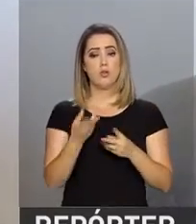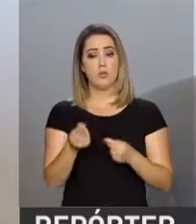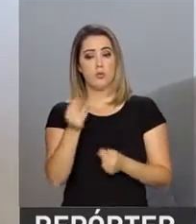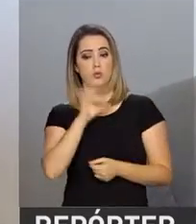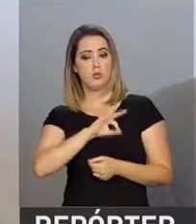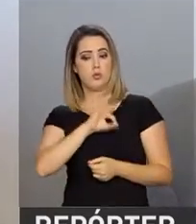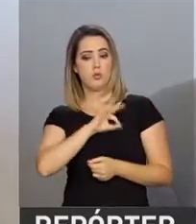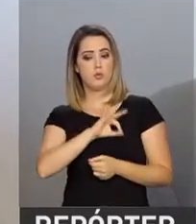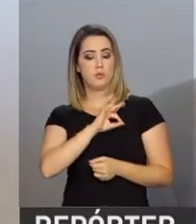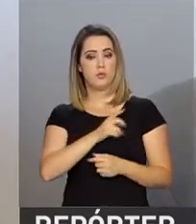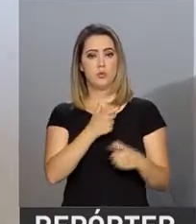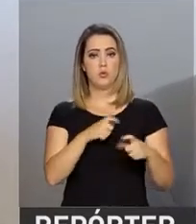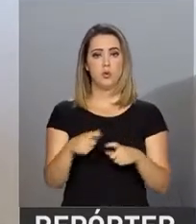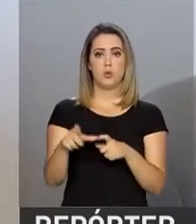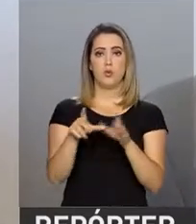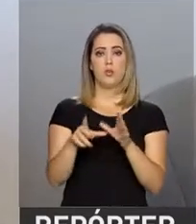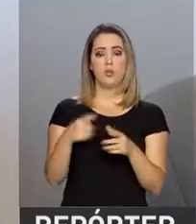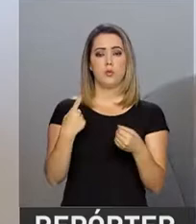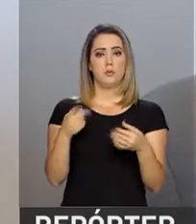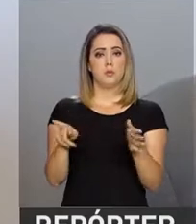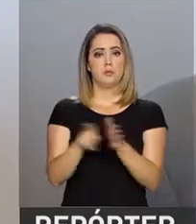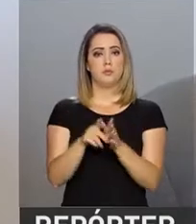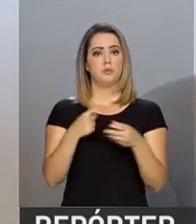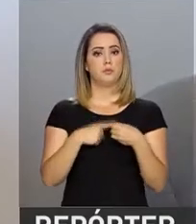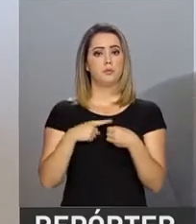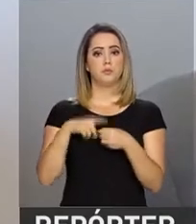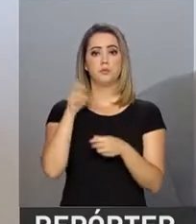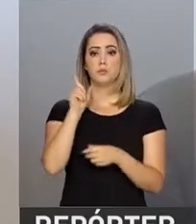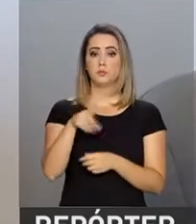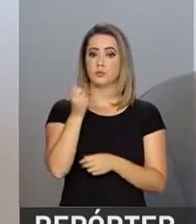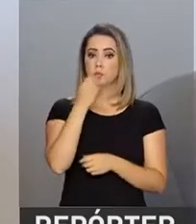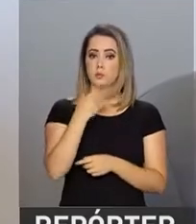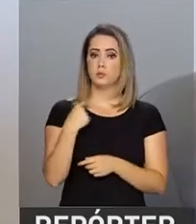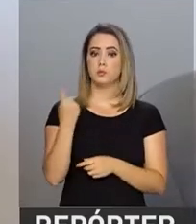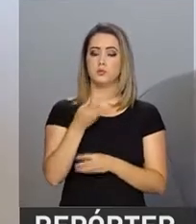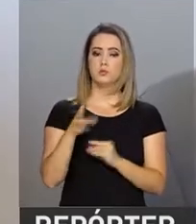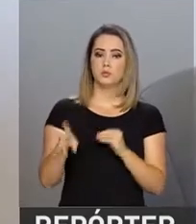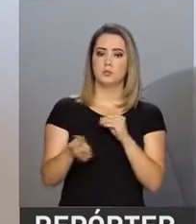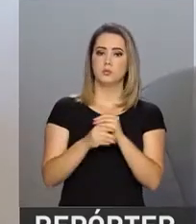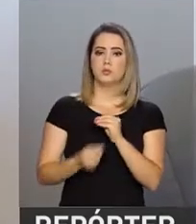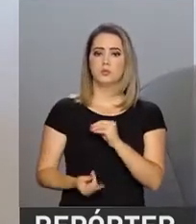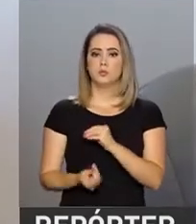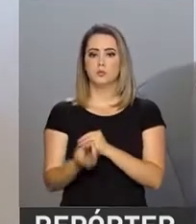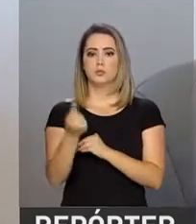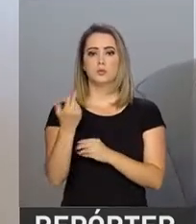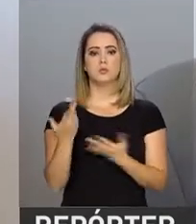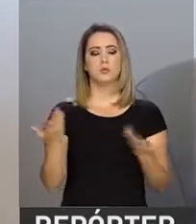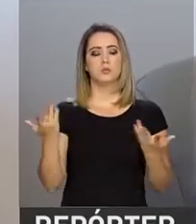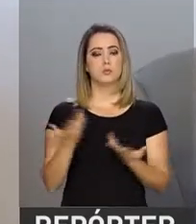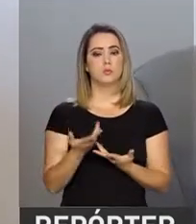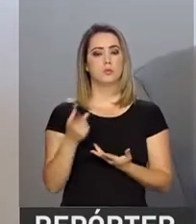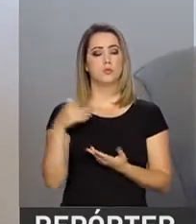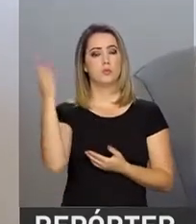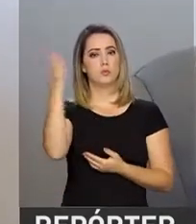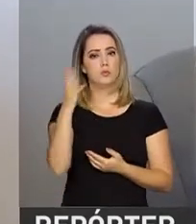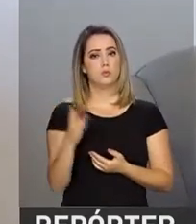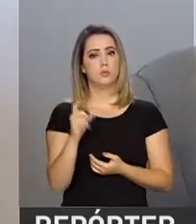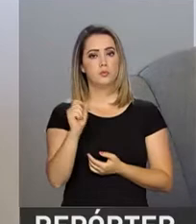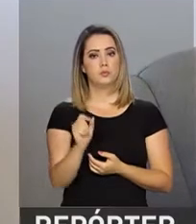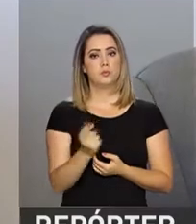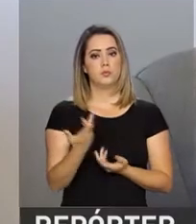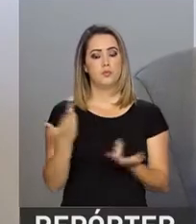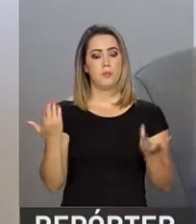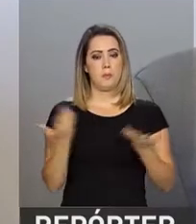em economias regionais, isso é muito bom para o desenvolvimento regional e também para a agregação de valor na pauta brasileira. Em